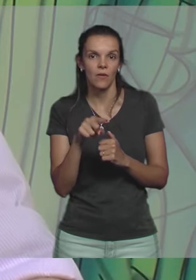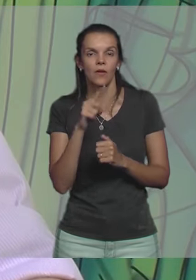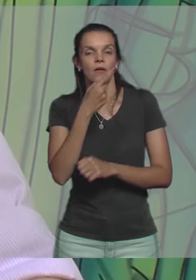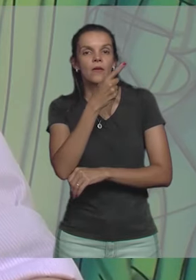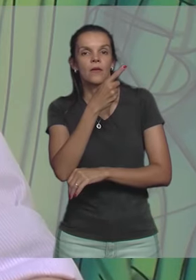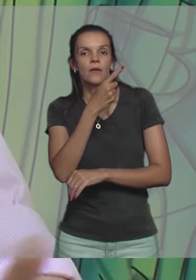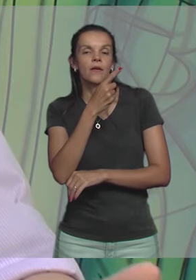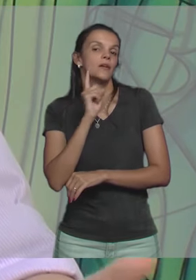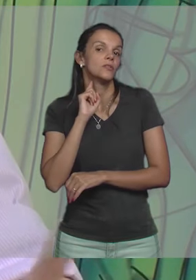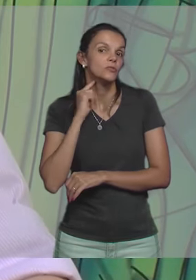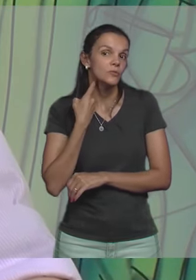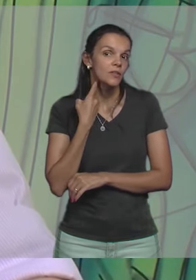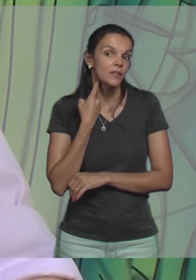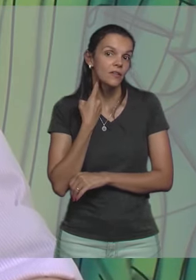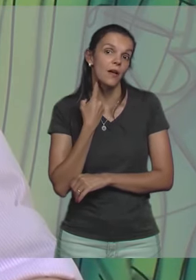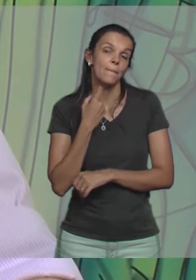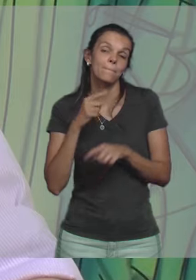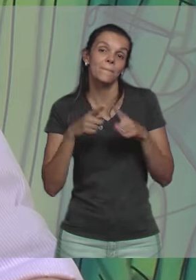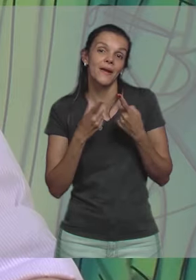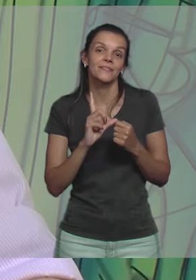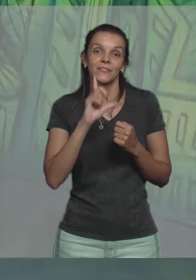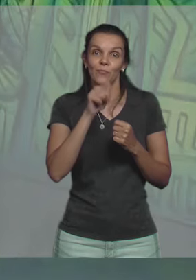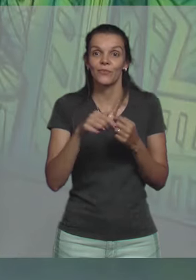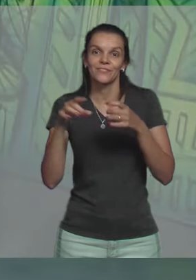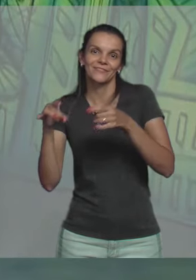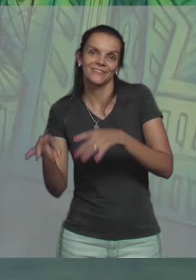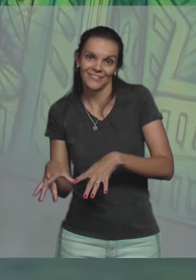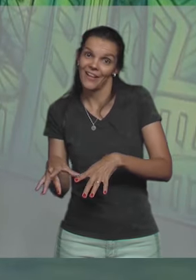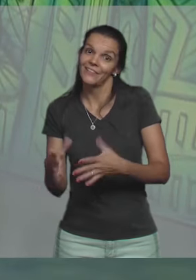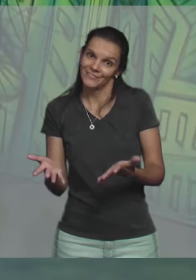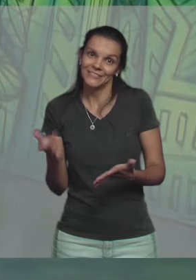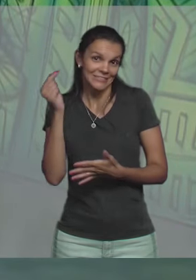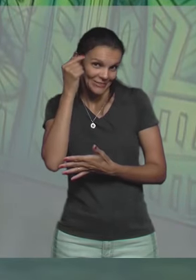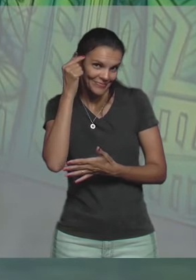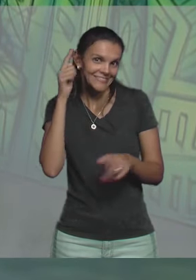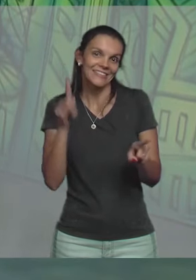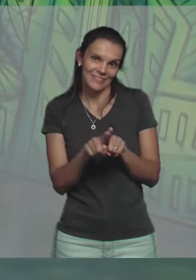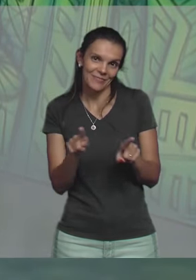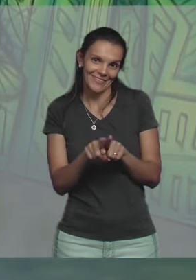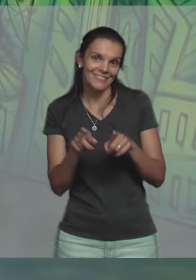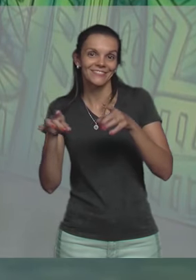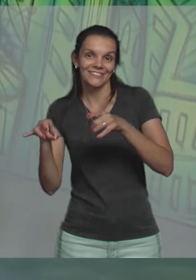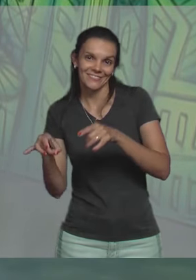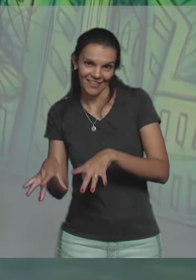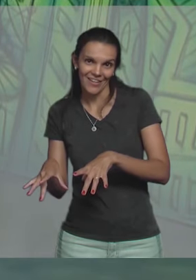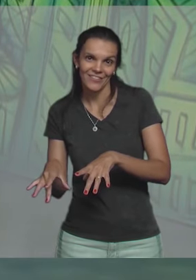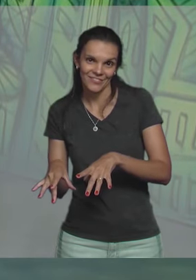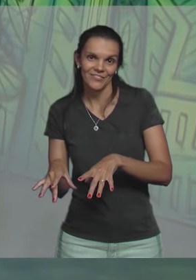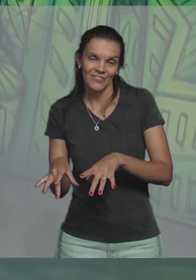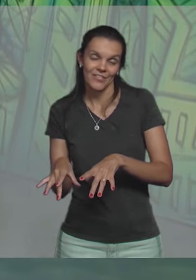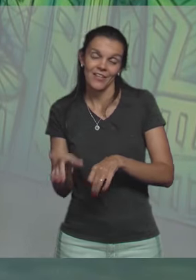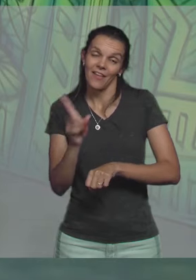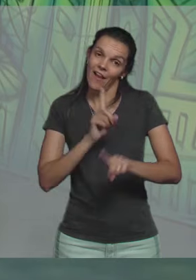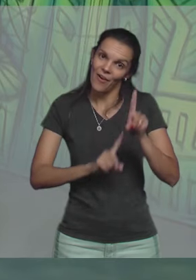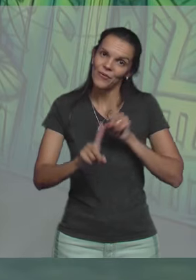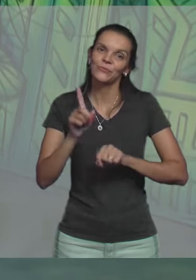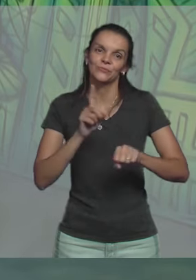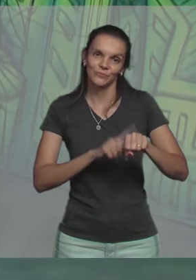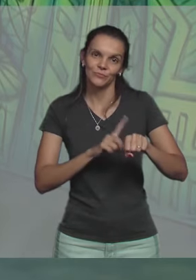momento eles vão ser descartados. Professor, esse descarte vai, em algum